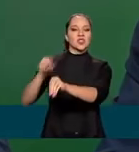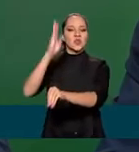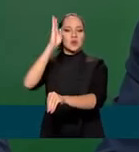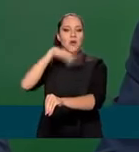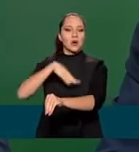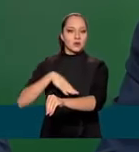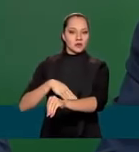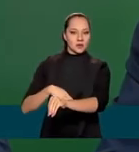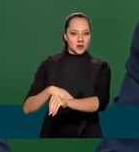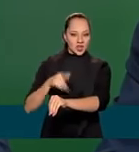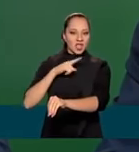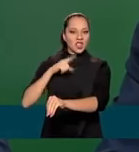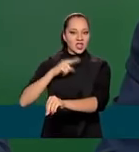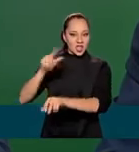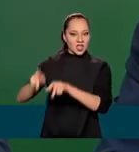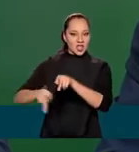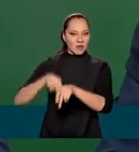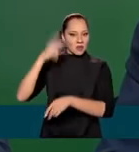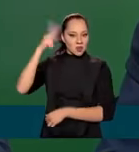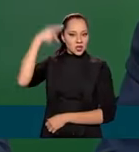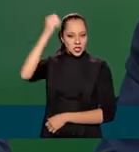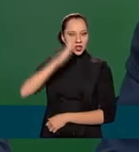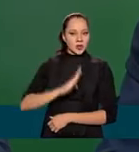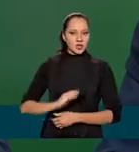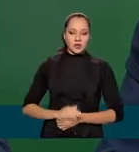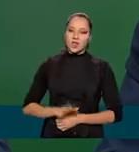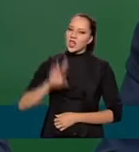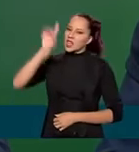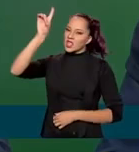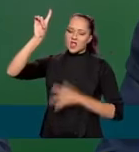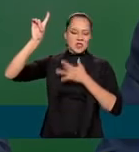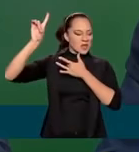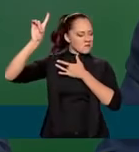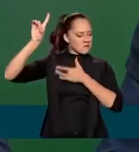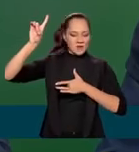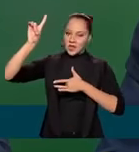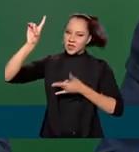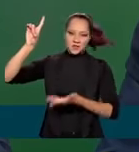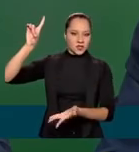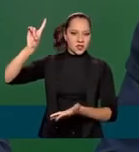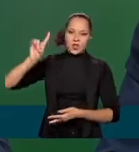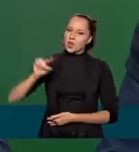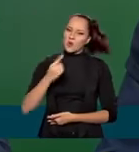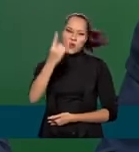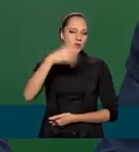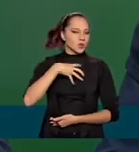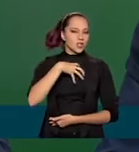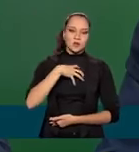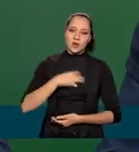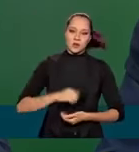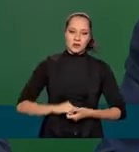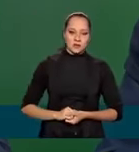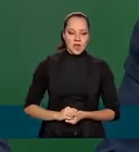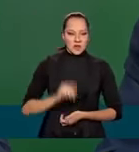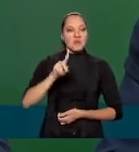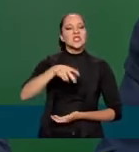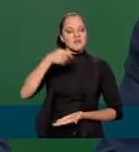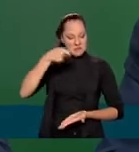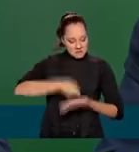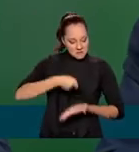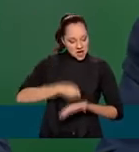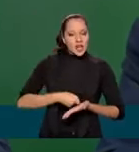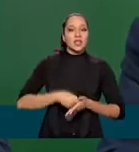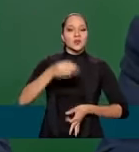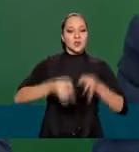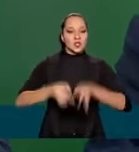mal o sistema político brasileiro que Deus tem a pena de sal é o único sentimento que ele tem mas o senhor vai pagar na